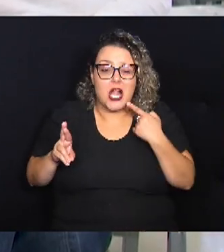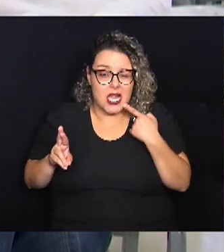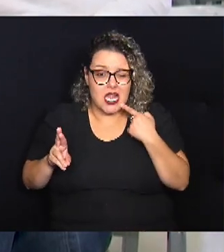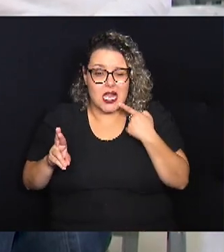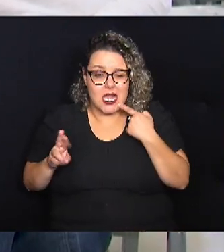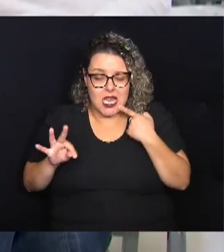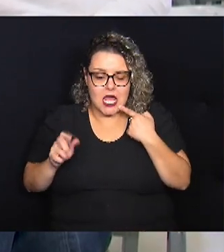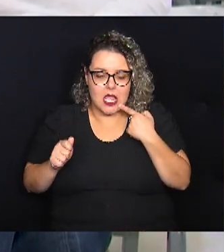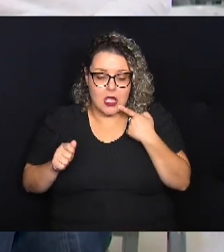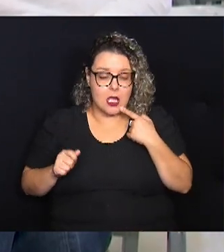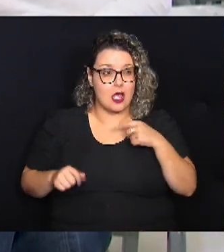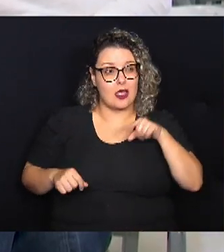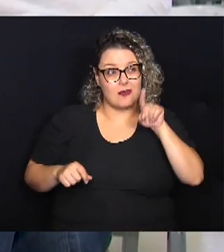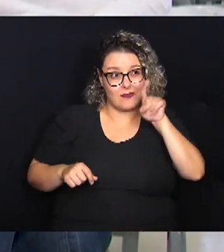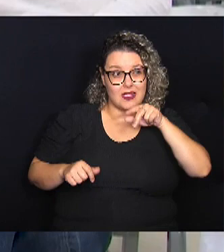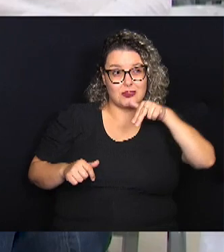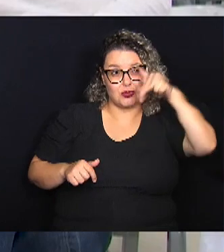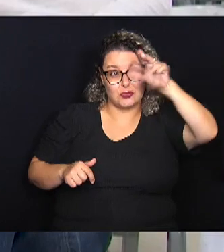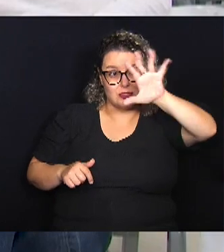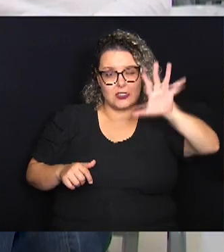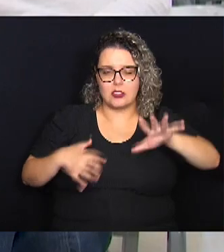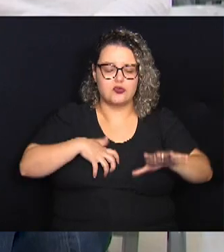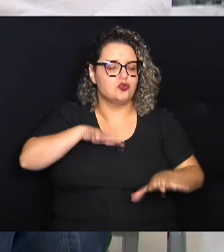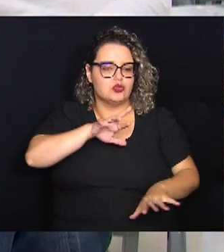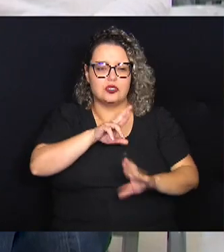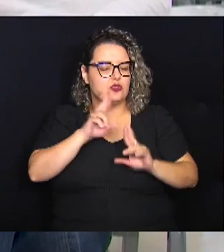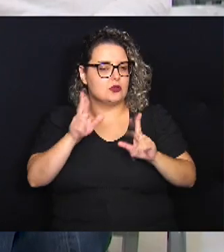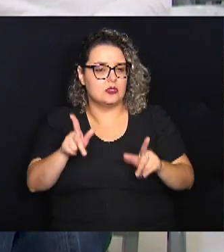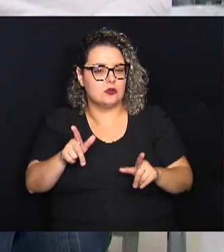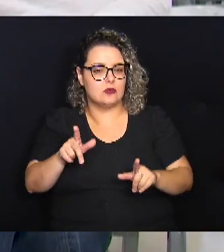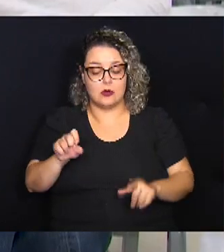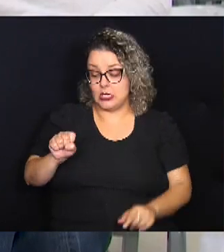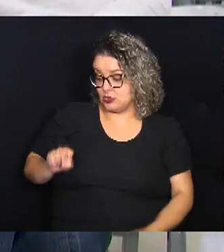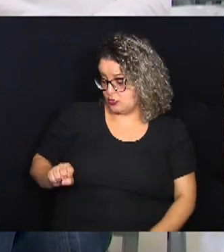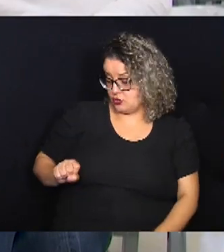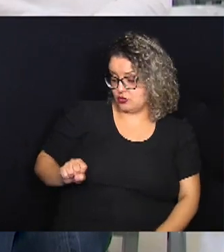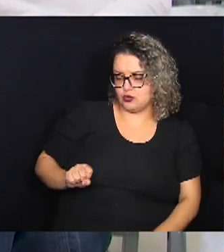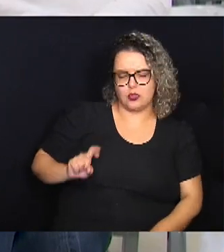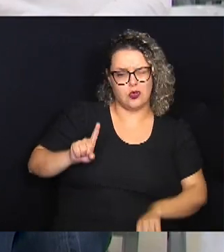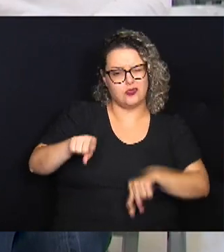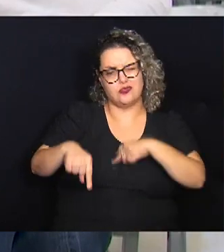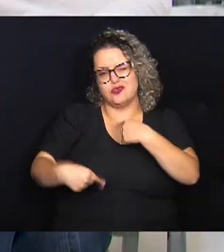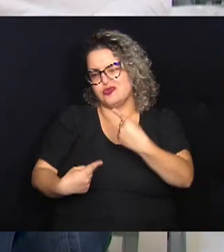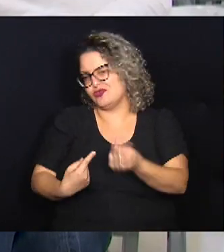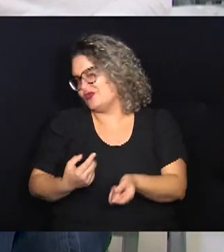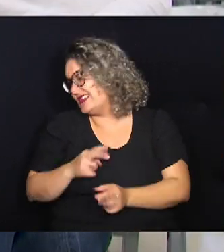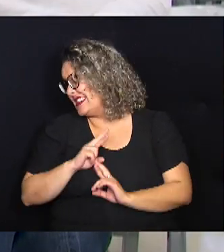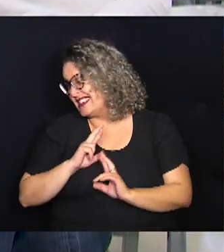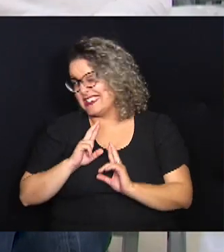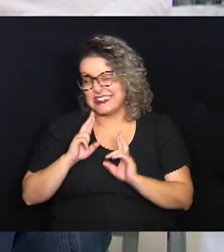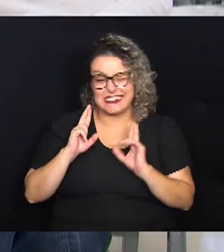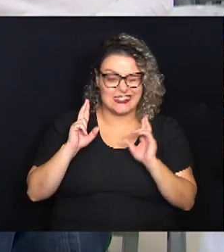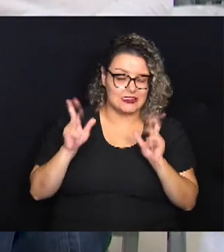vai no Nordeste, é de um jeito, você vai no Sul, é de um jeito completamente diferente,